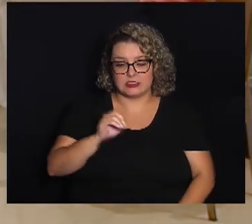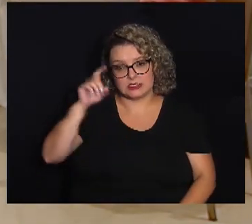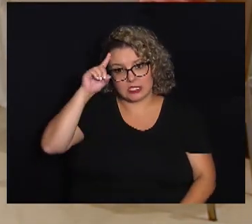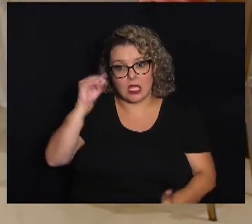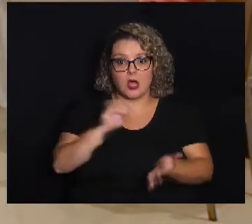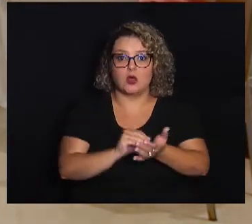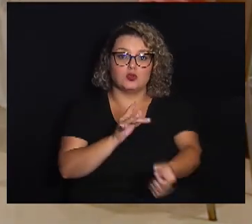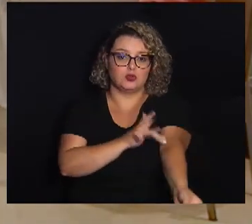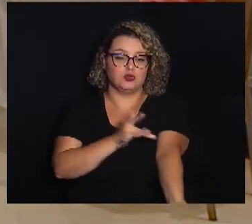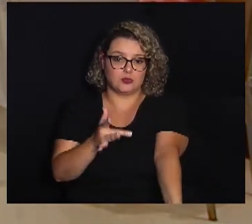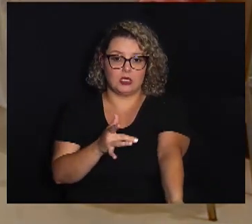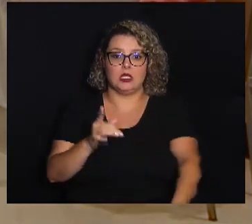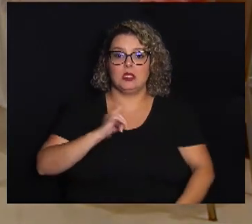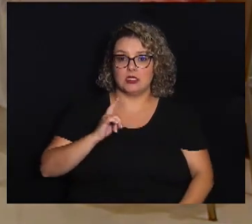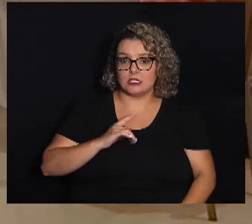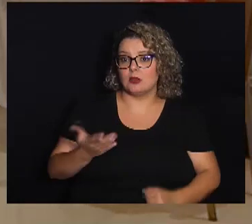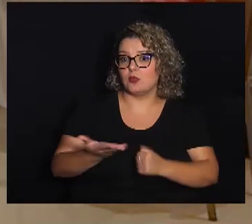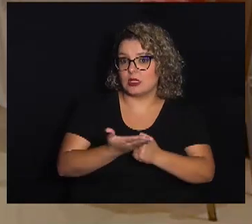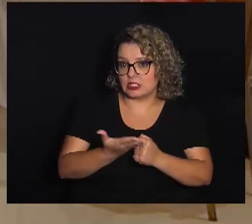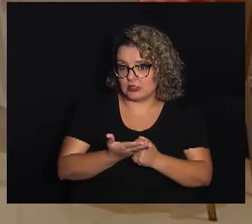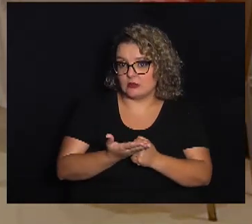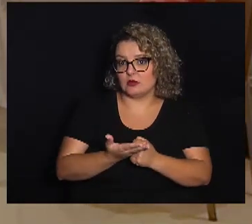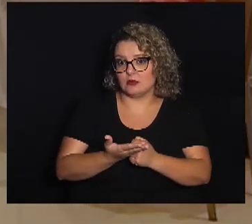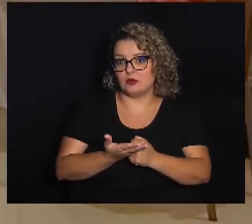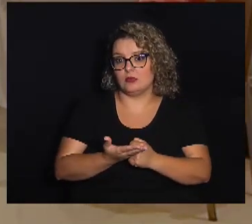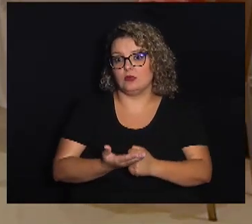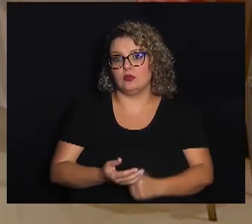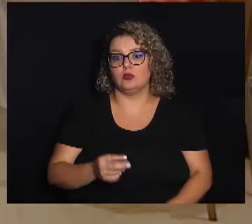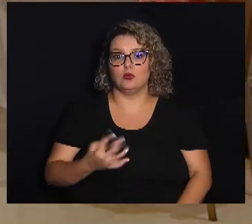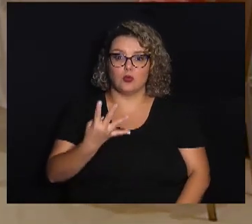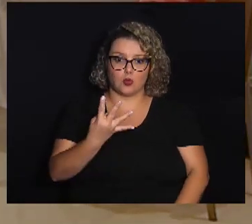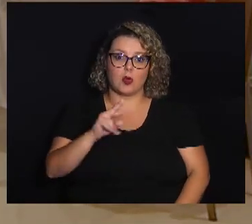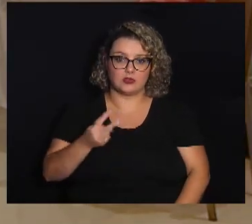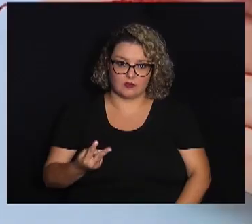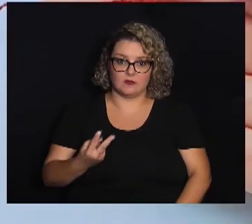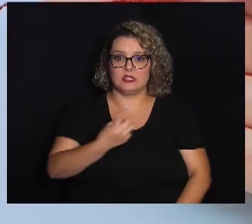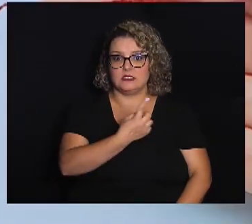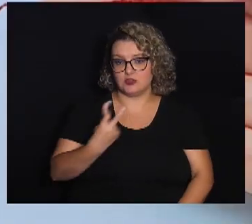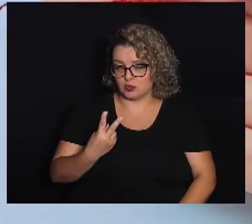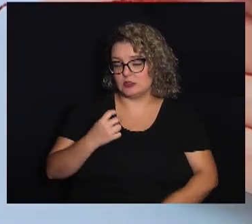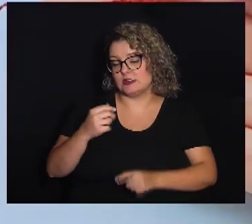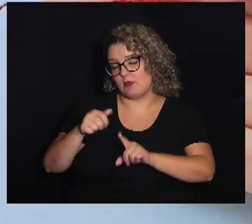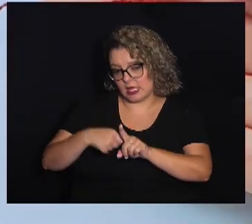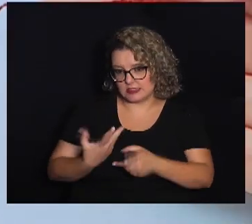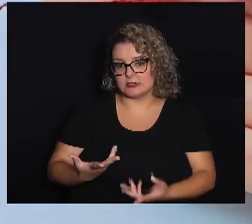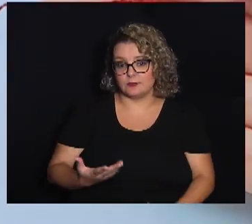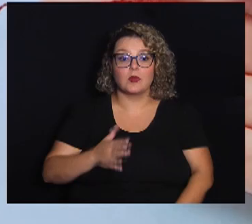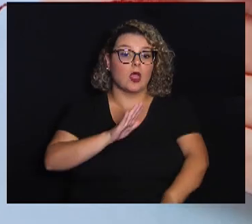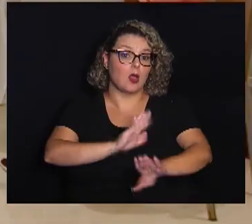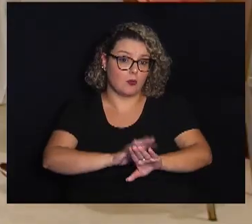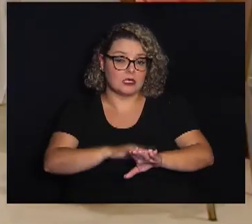última doação e você tem que ter um intervalo. Você tem que ter somente 4 vezes nos 12 meses. É, portanto, uma ação de